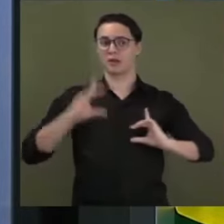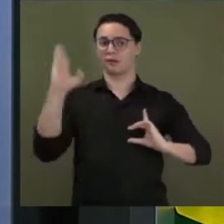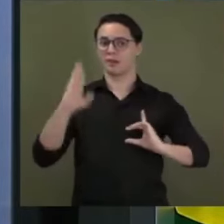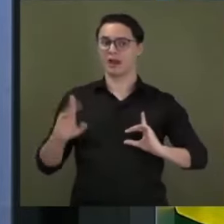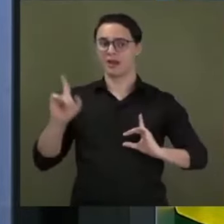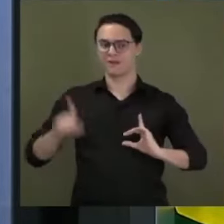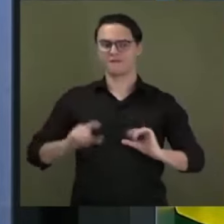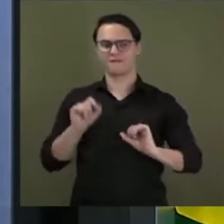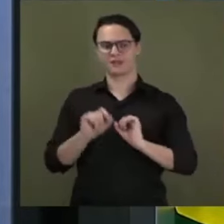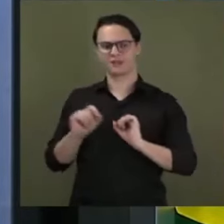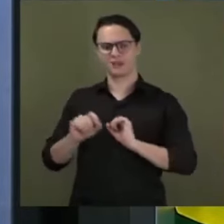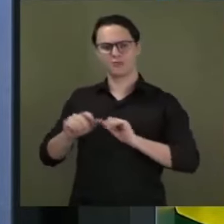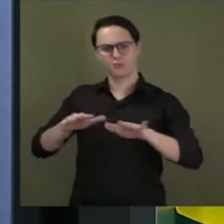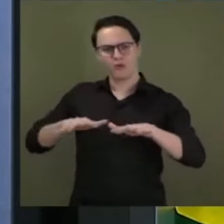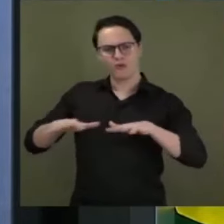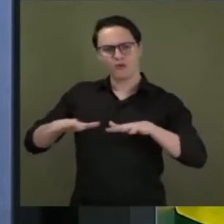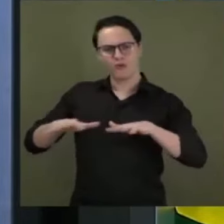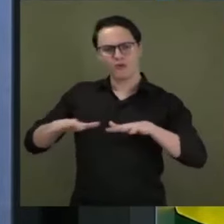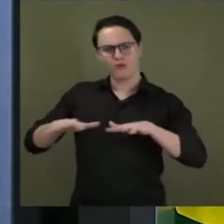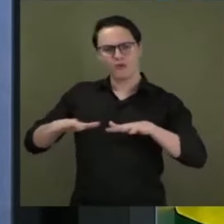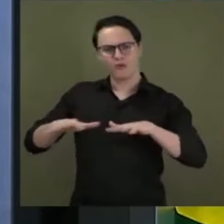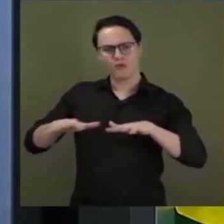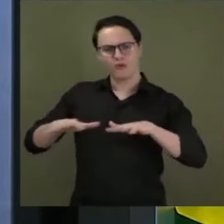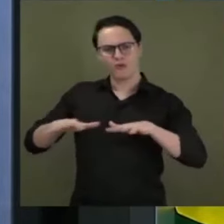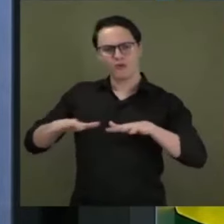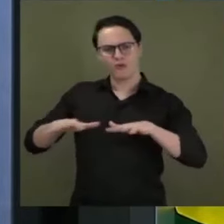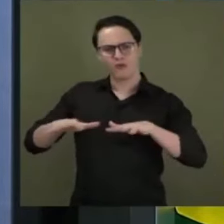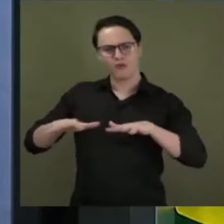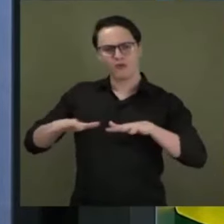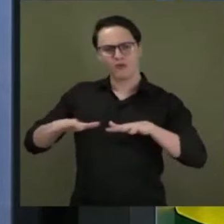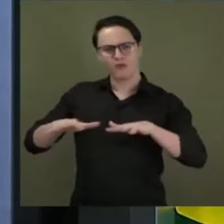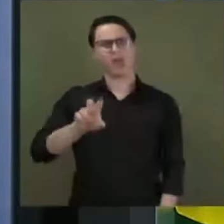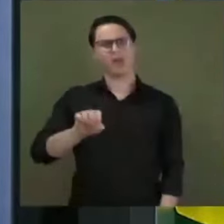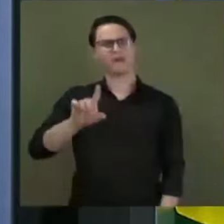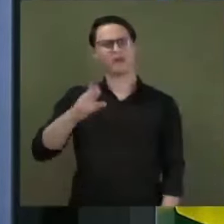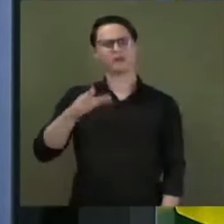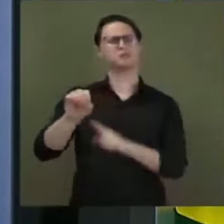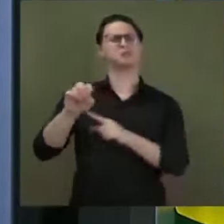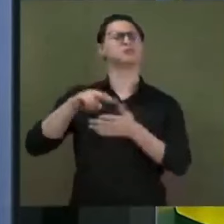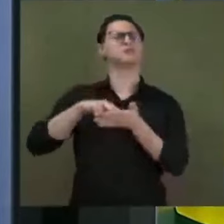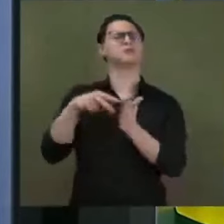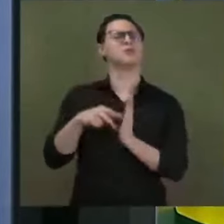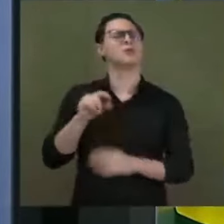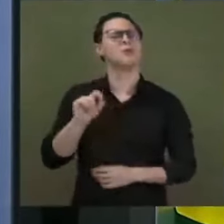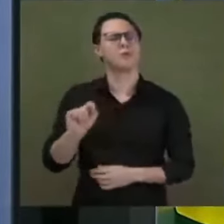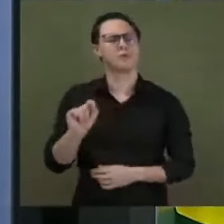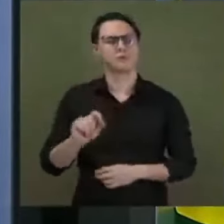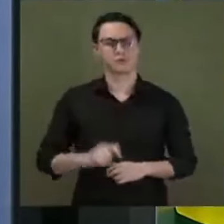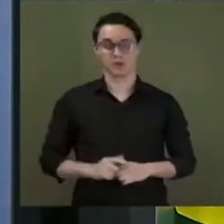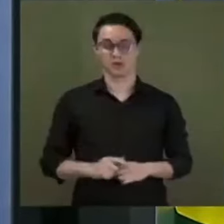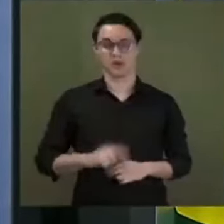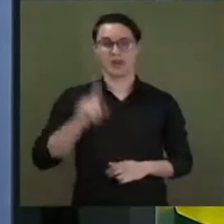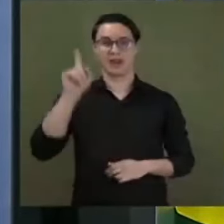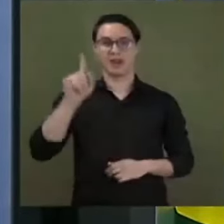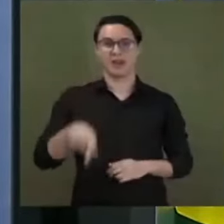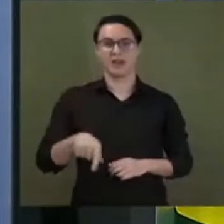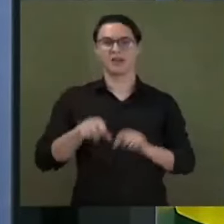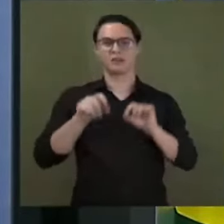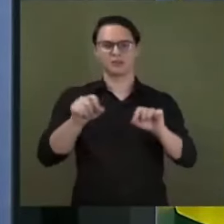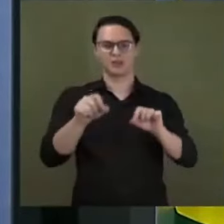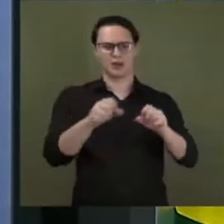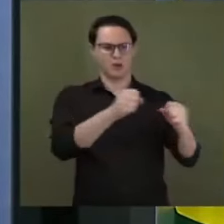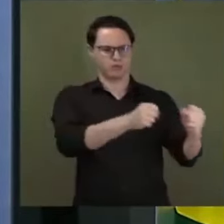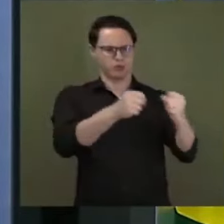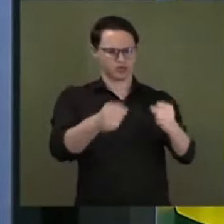revolução social no Brasil o que que significa revolução social no Brasil significa desconcentrar a